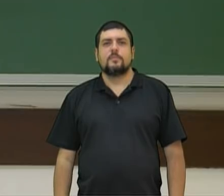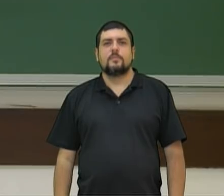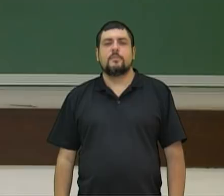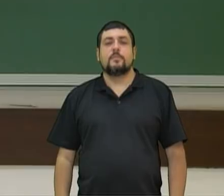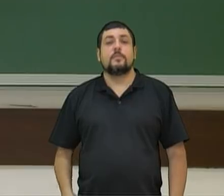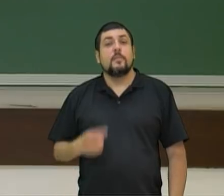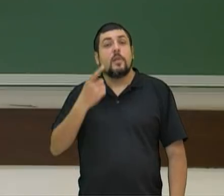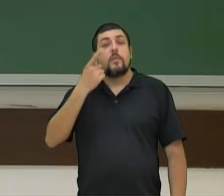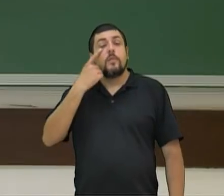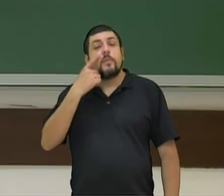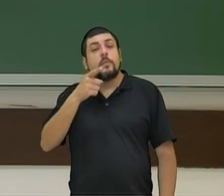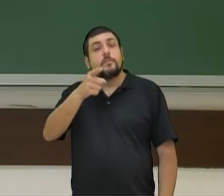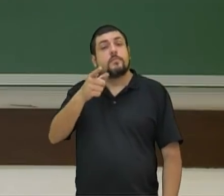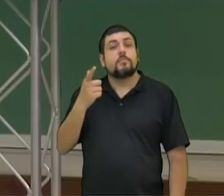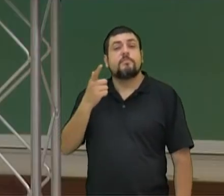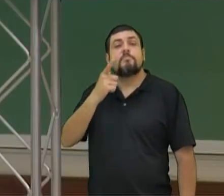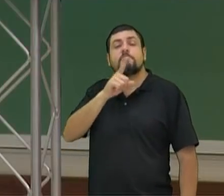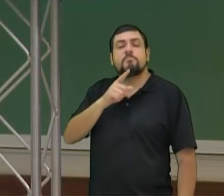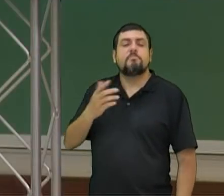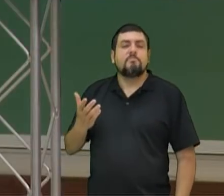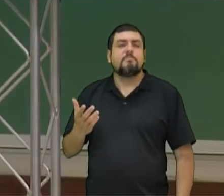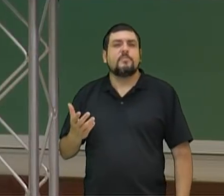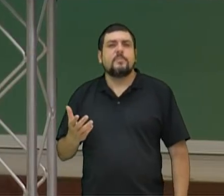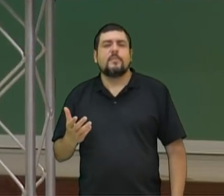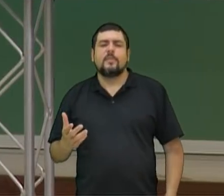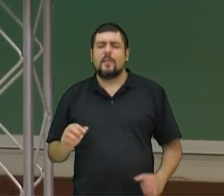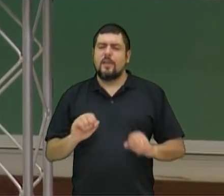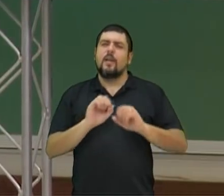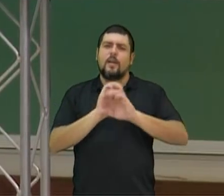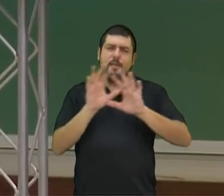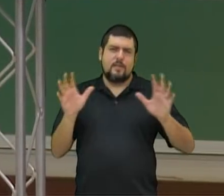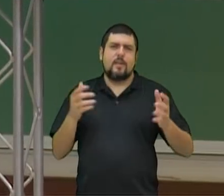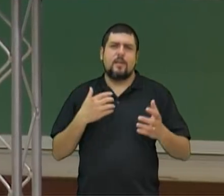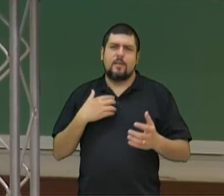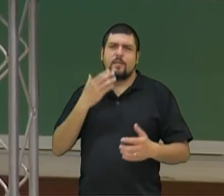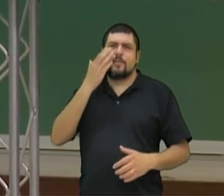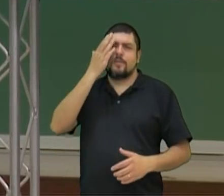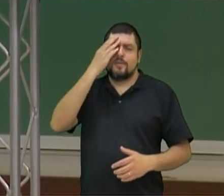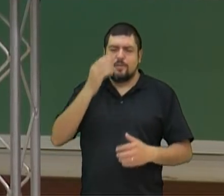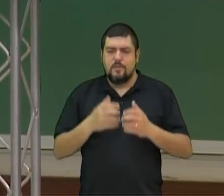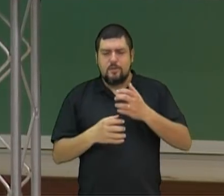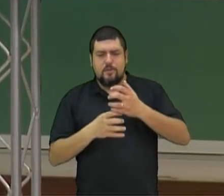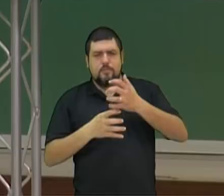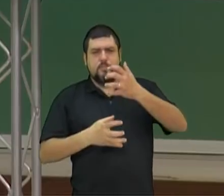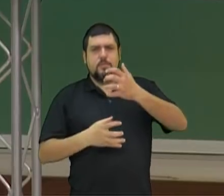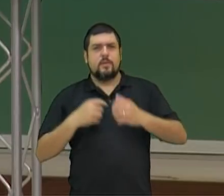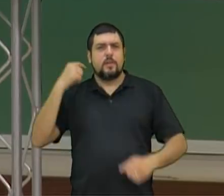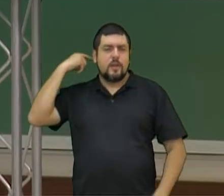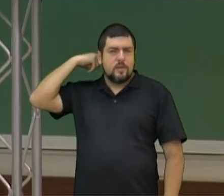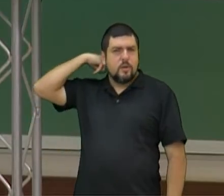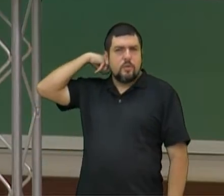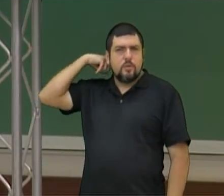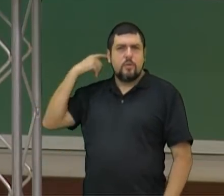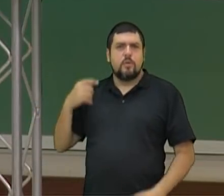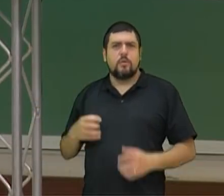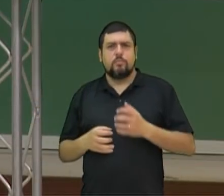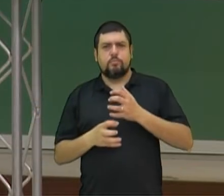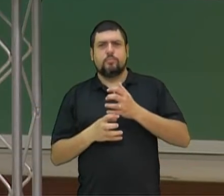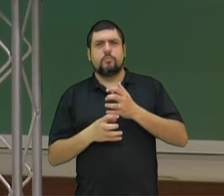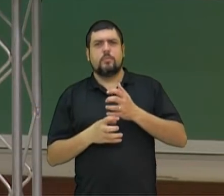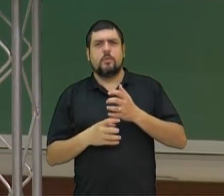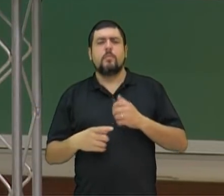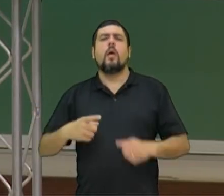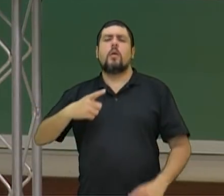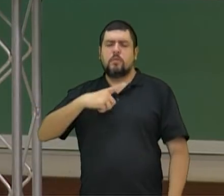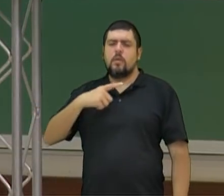Vamos ver se você acertou esse quiz? Ah, Fabiana, é claro que eu acertei. É sobre coluna vertebral. Se eu tenho, eu